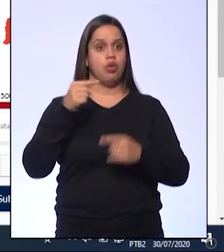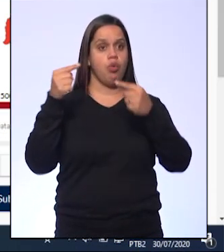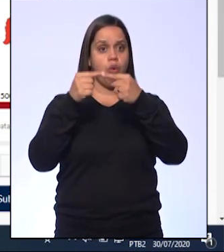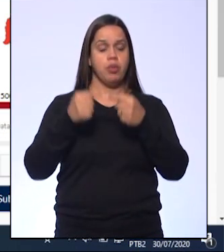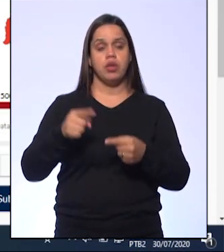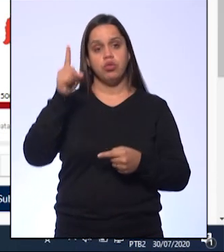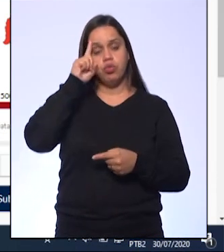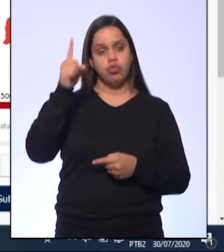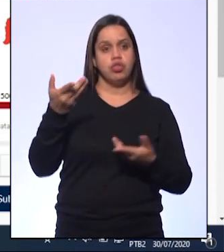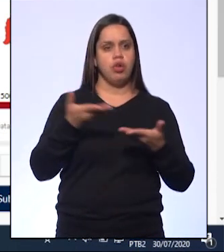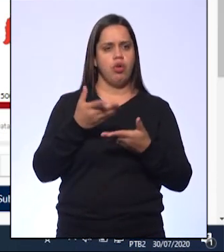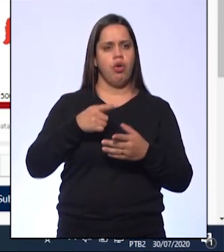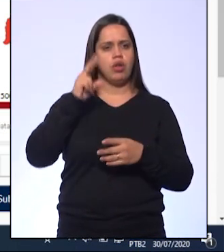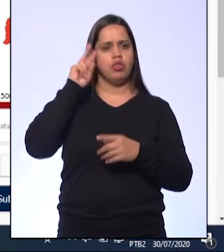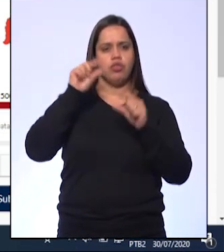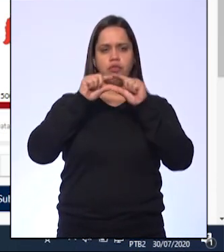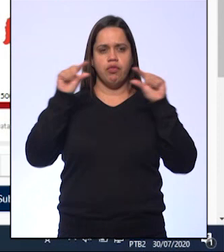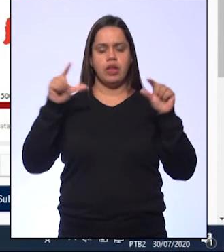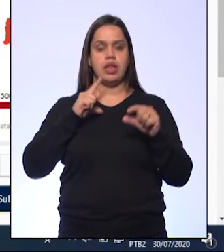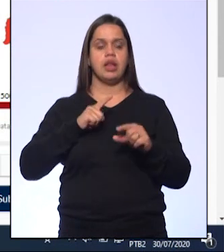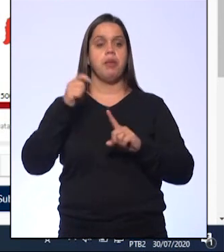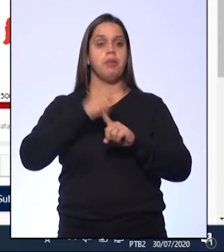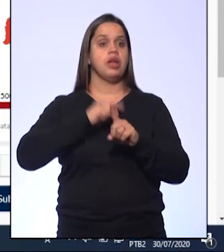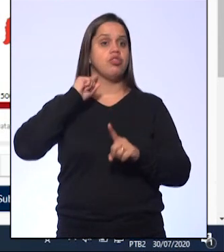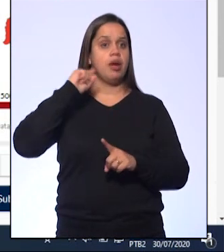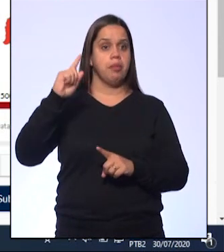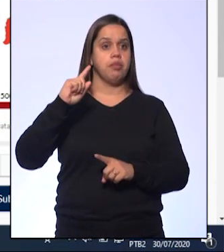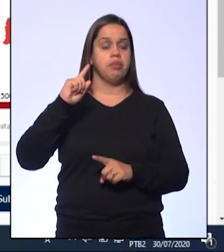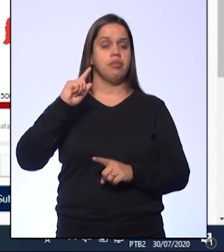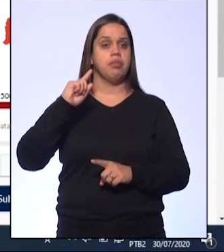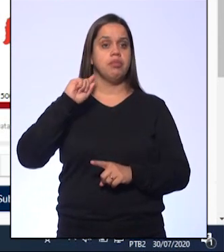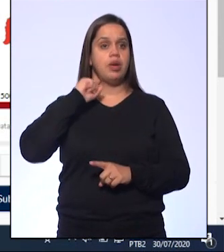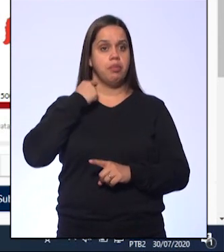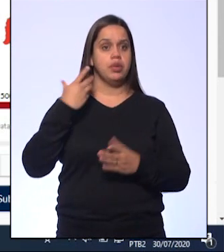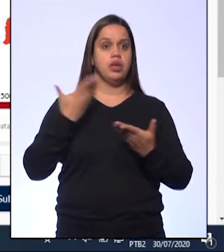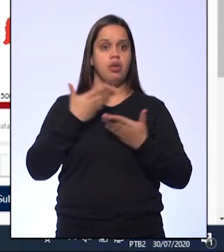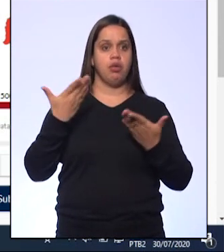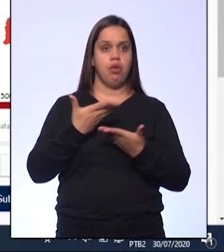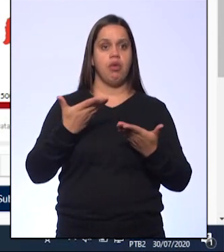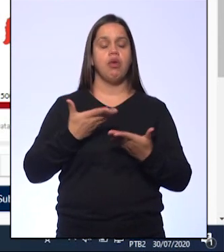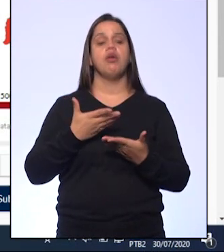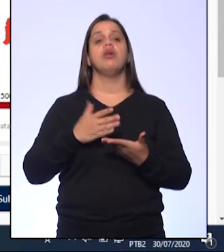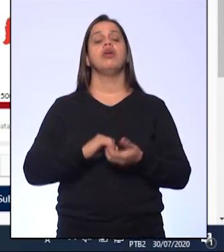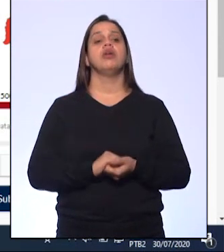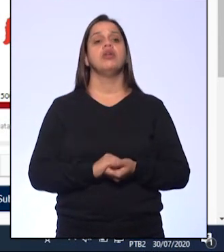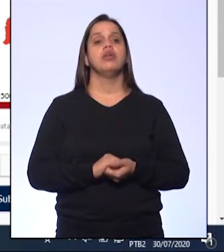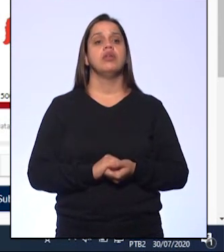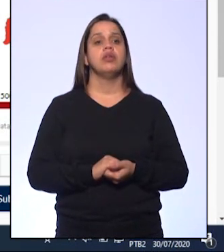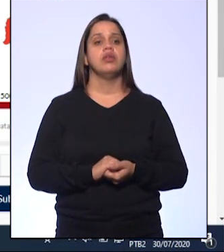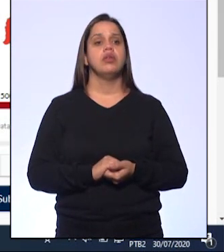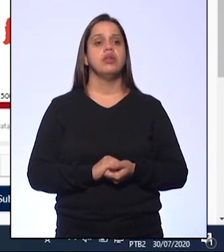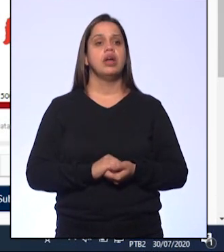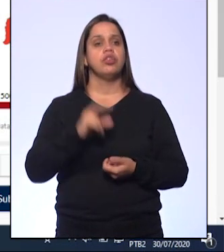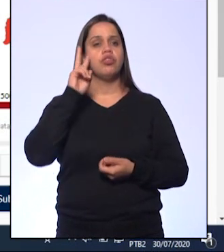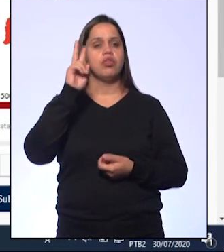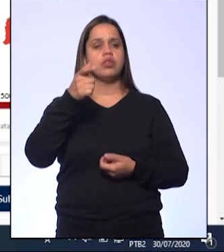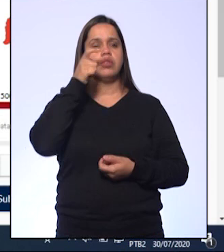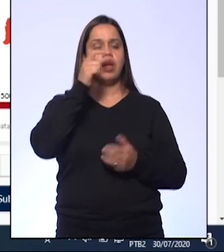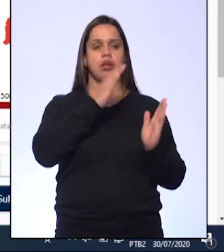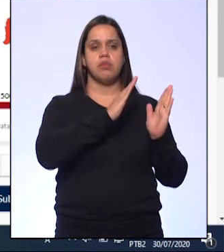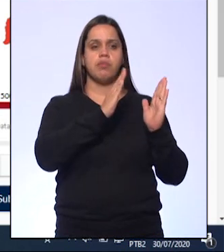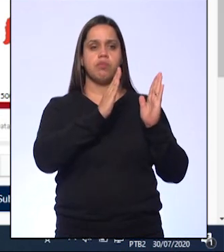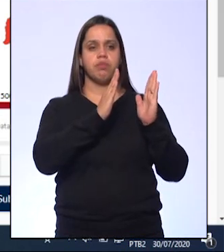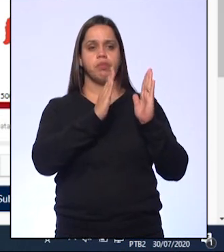exemplo, a gente está em abril de 2020. Vai aparecendo, né, vai mudando a data lá em cima e a gente consegue observar